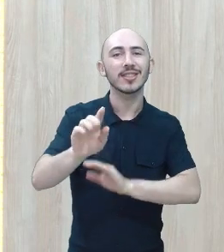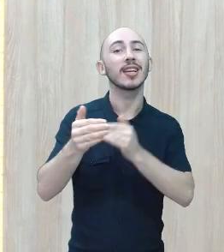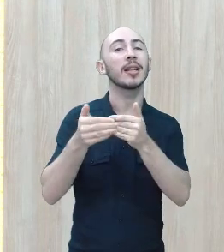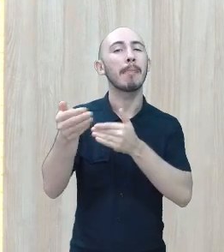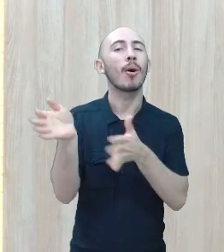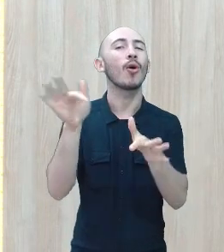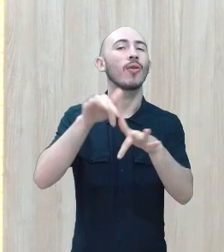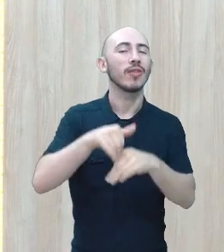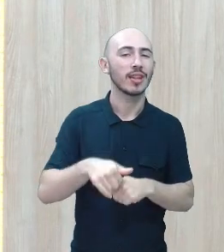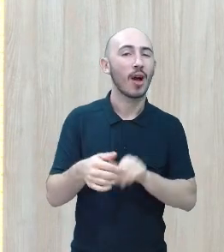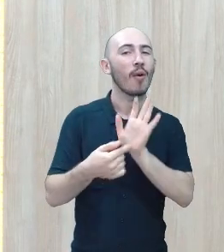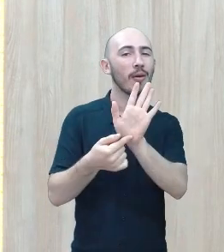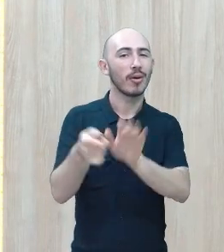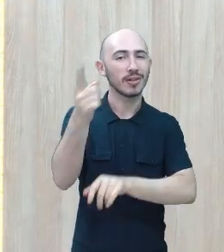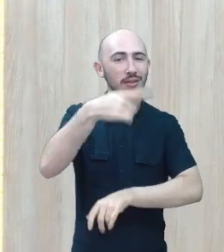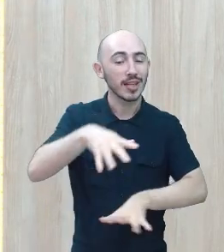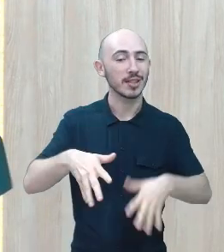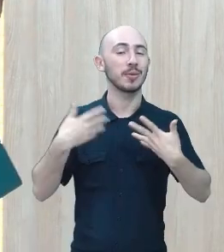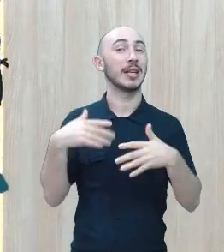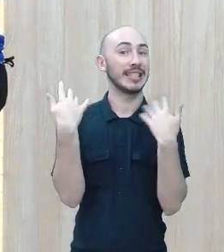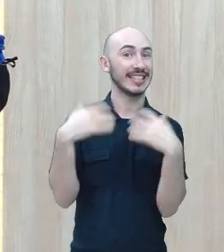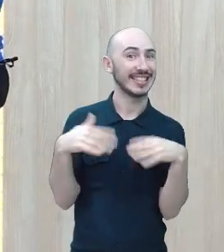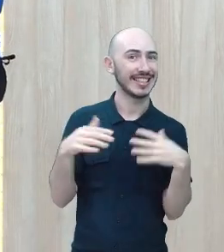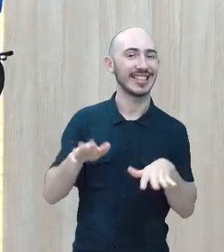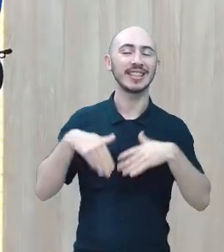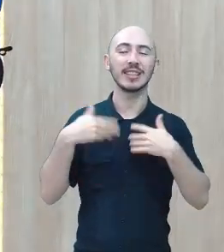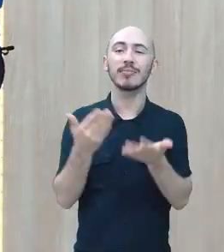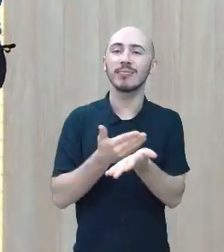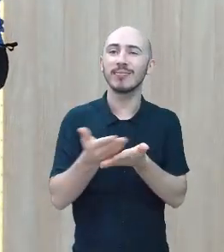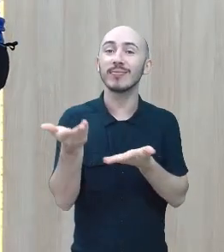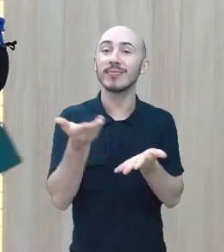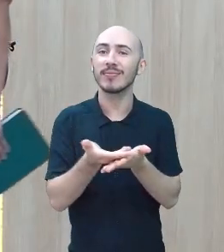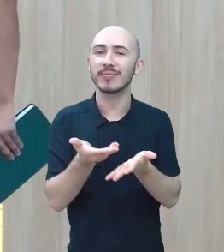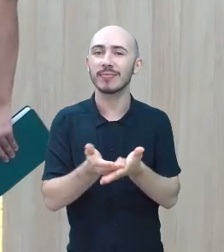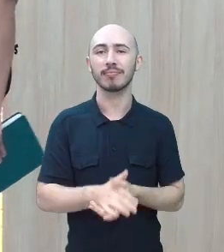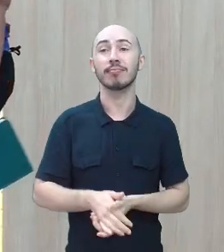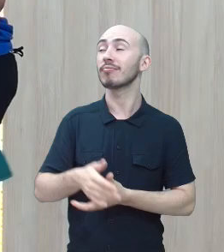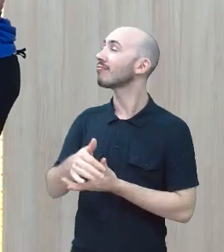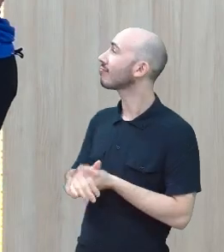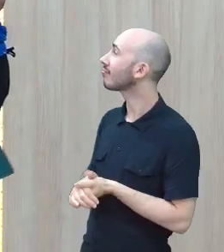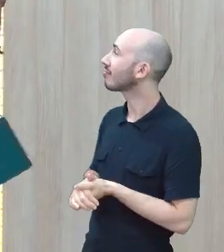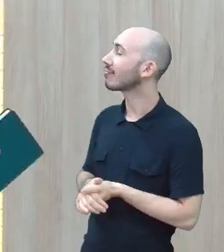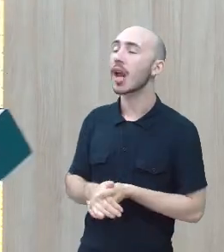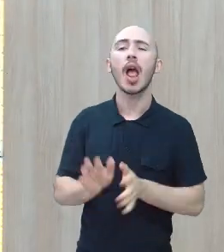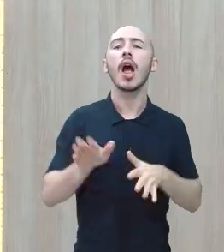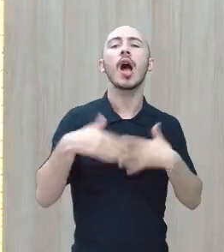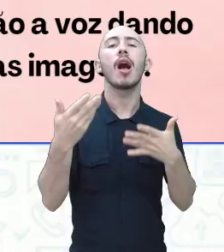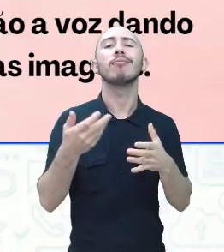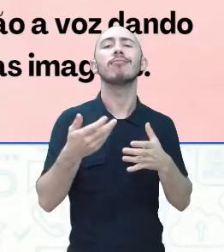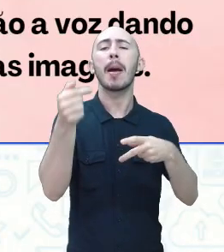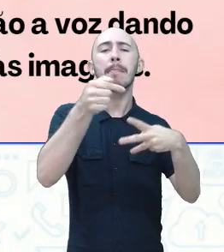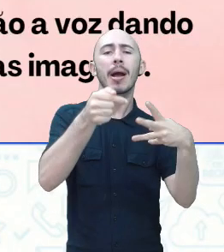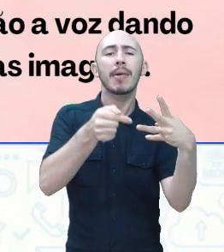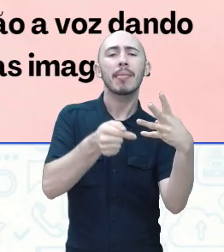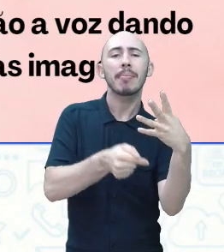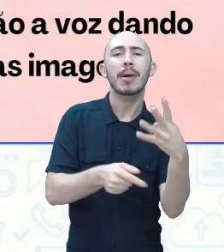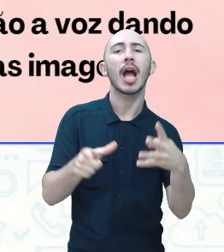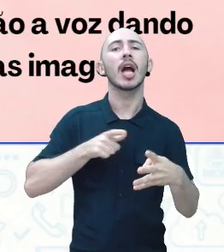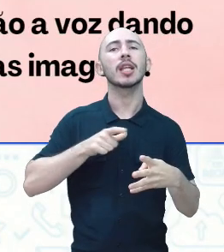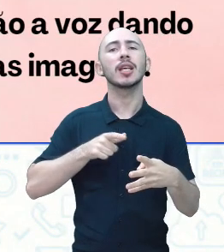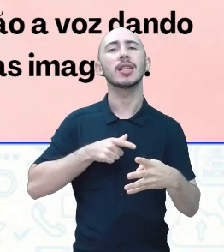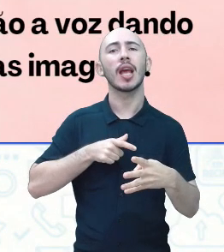do final, tá certo? Então vamos lá, vamos começar a aula de hoje. Vocês lembram dos aspectos do tutorial que eu falei nas